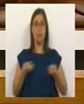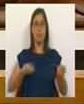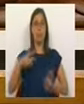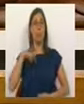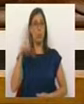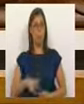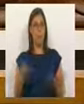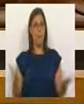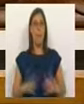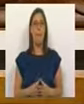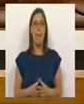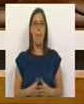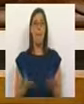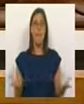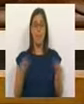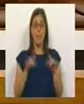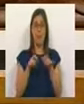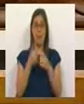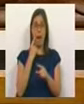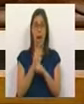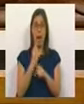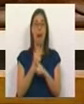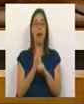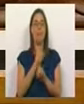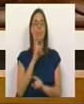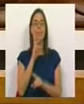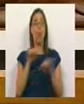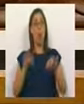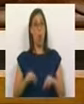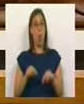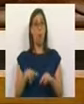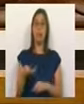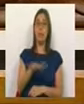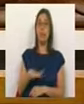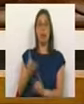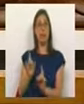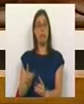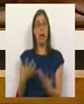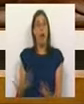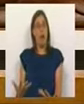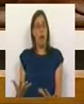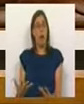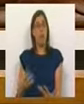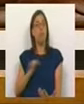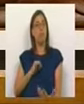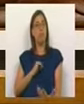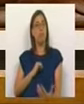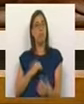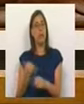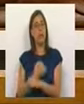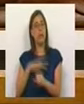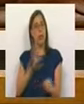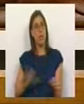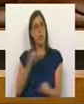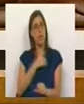país. Estes partidos respondem hoje pelo estado em que se encontra o nosso